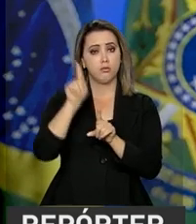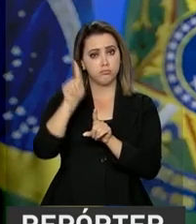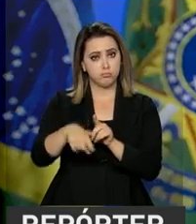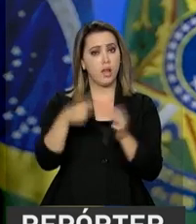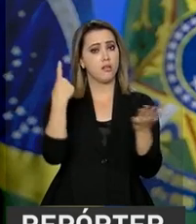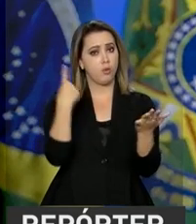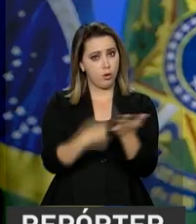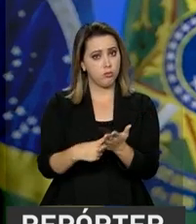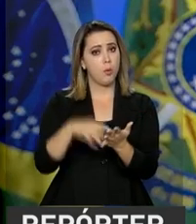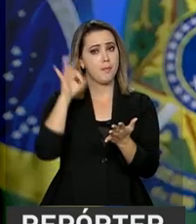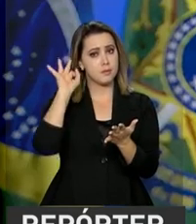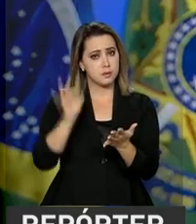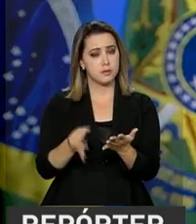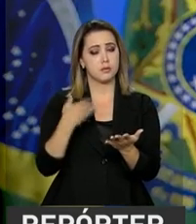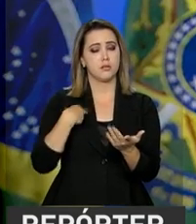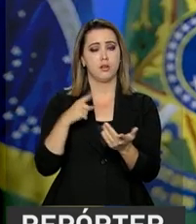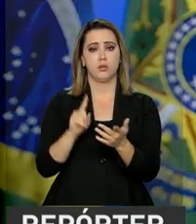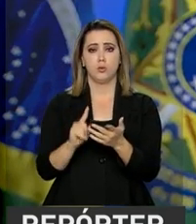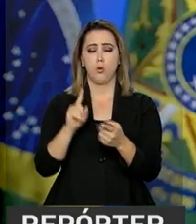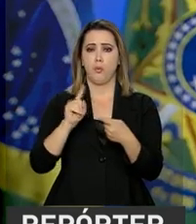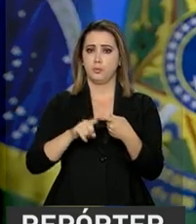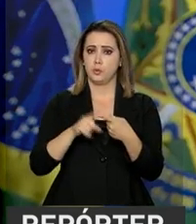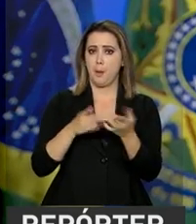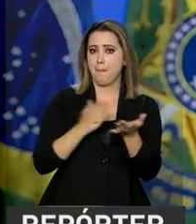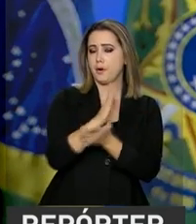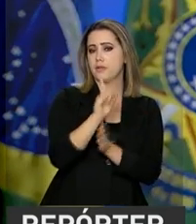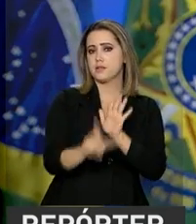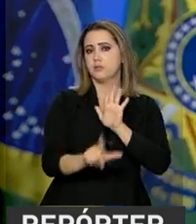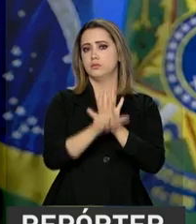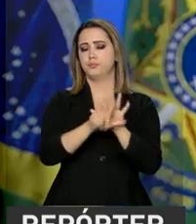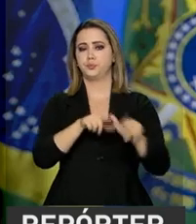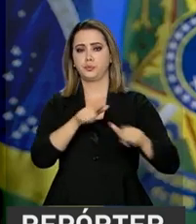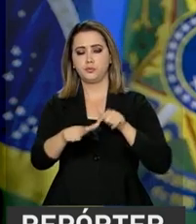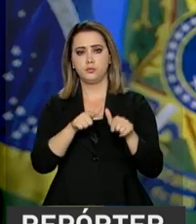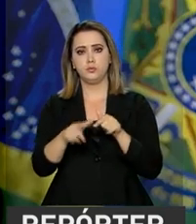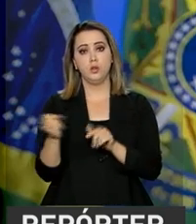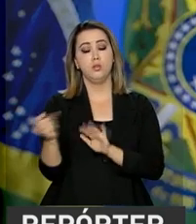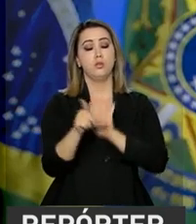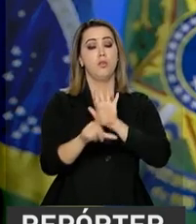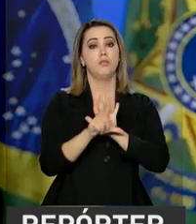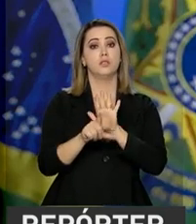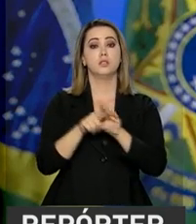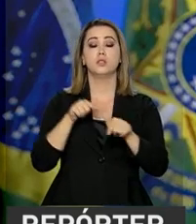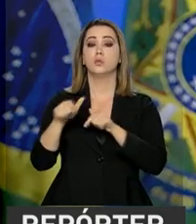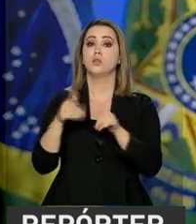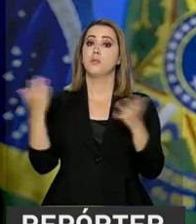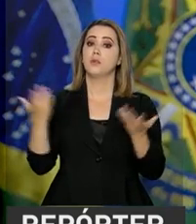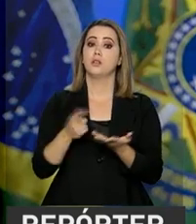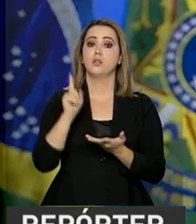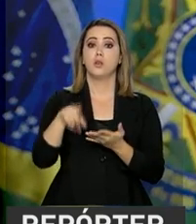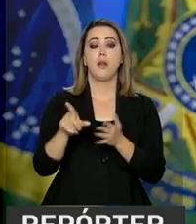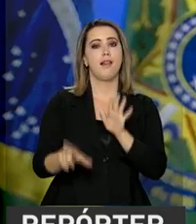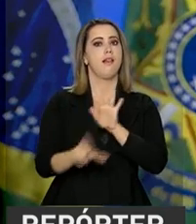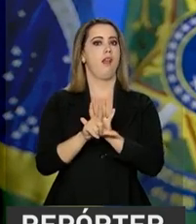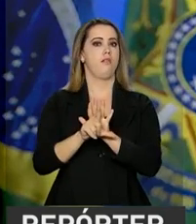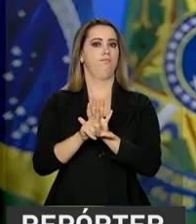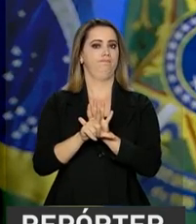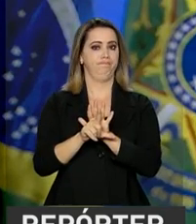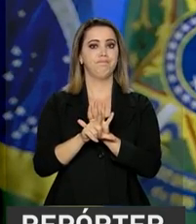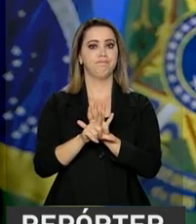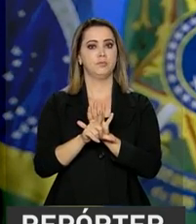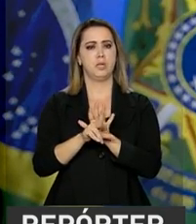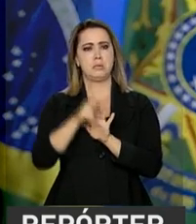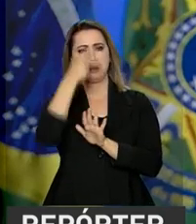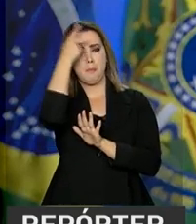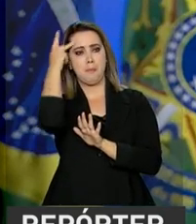maior prova é a aprovação da reforma trabalhista a modernização trabalhista agora é lei nem os mais